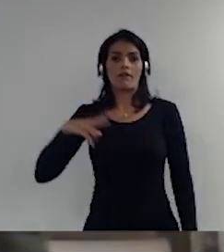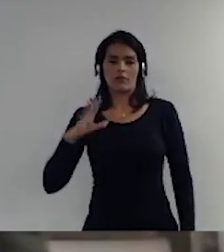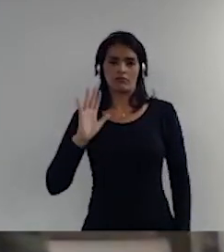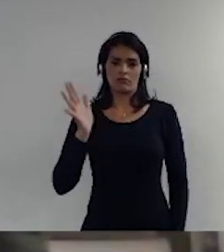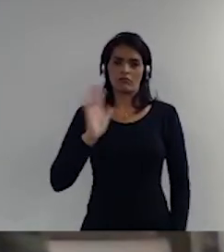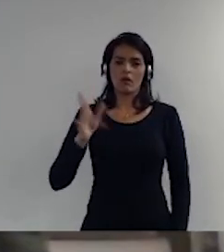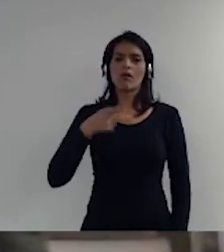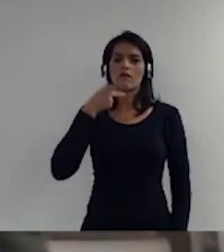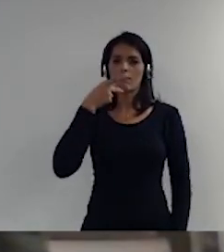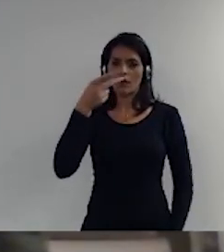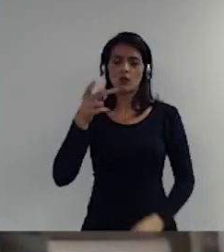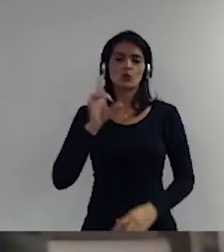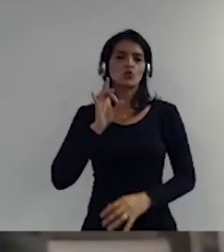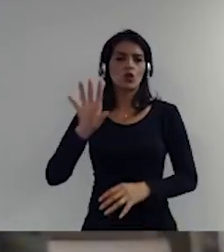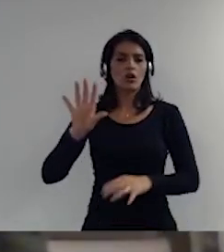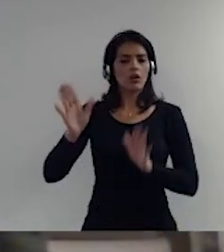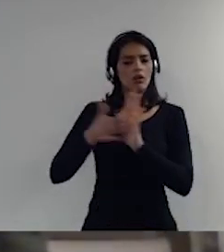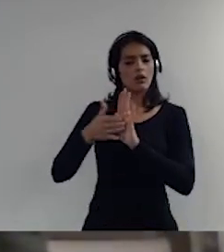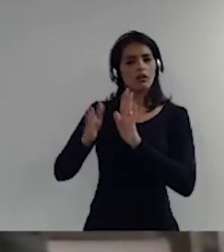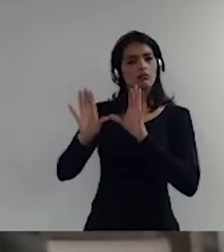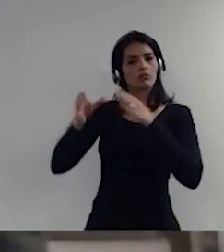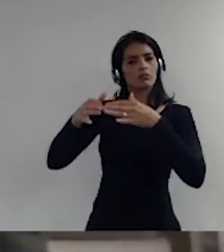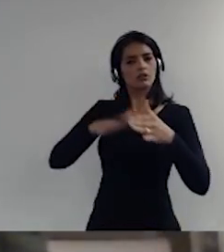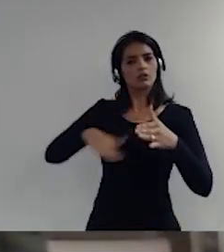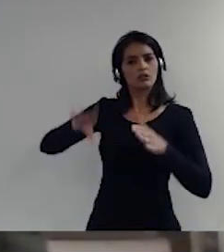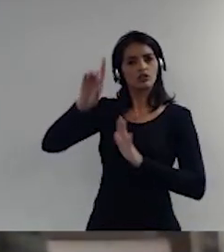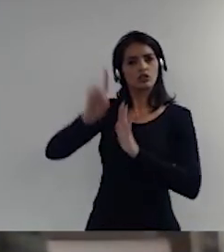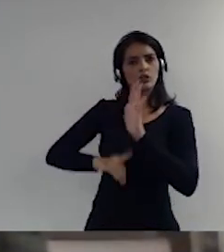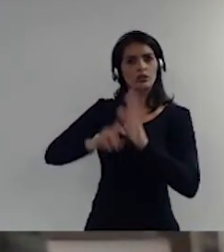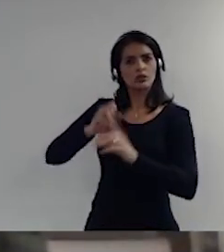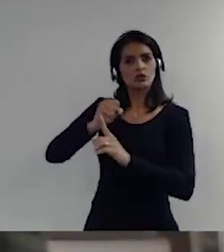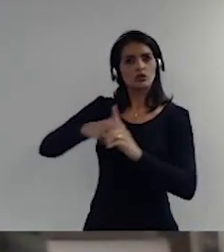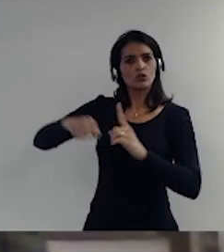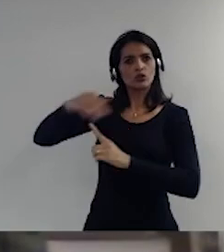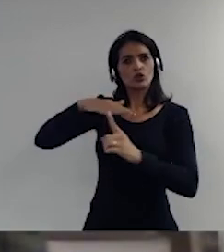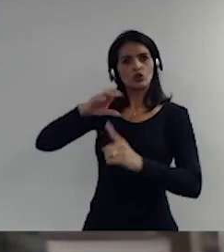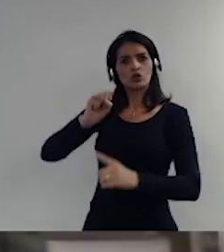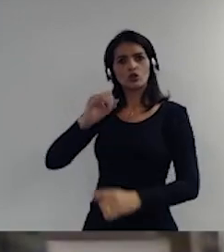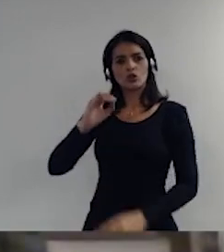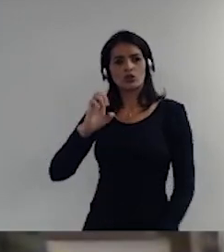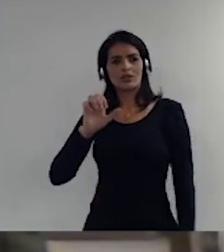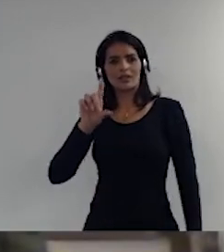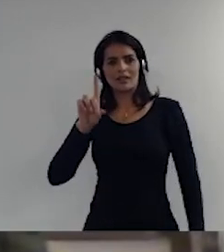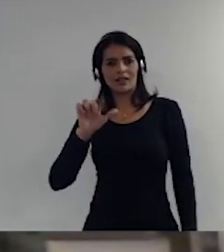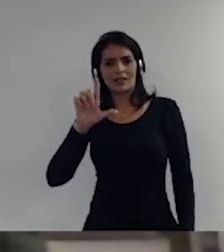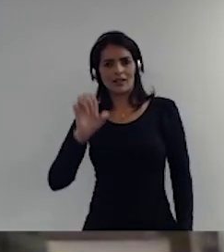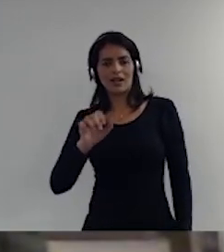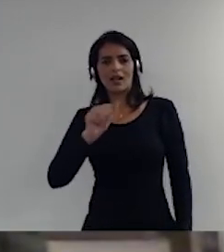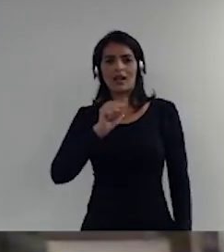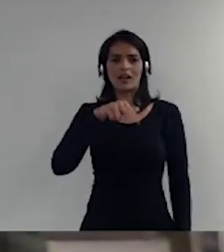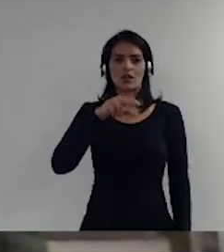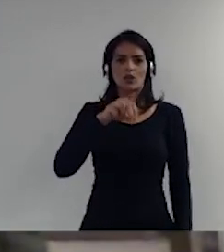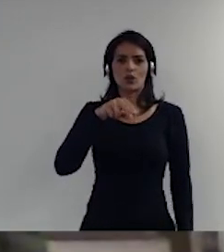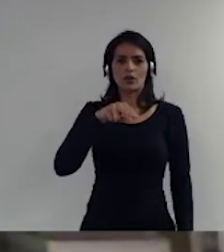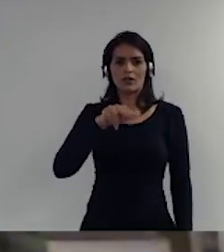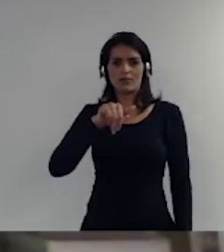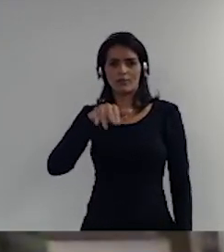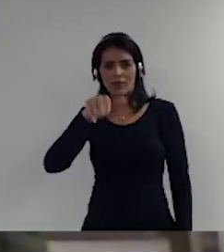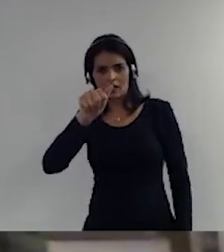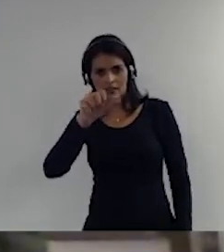falo aqui na nossa seara, que é o direito das sociedades anônimas e das relações regidas pela